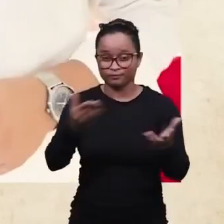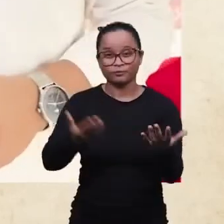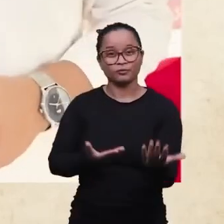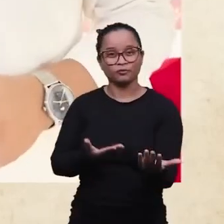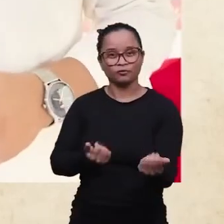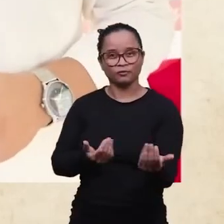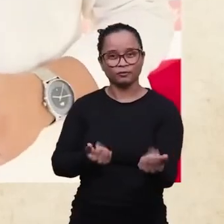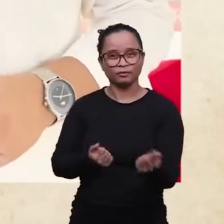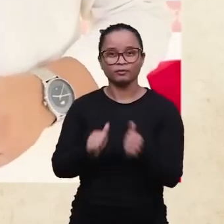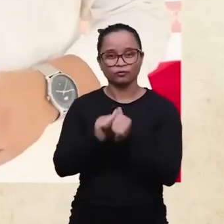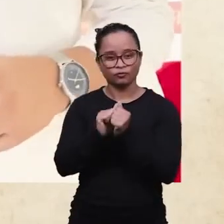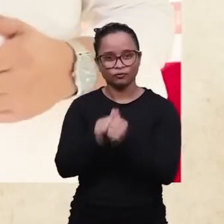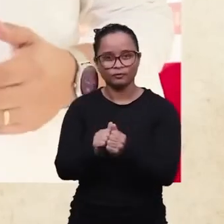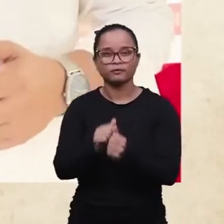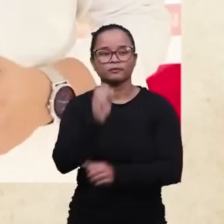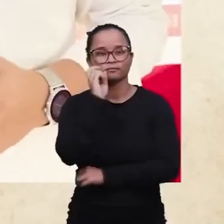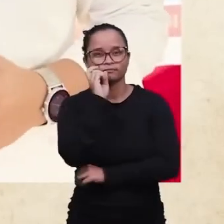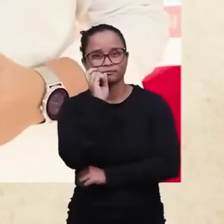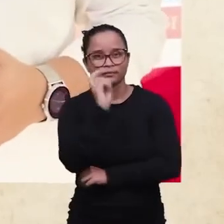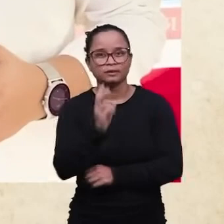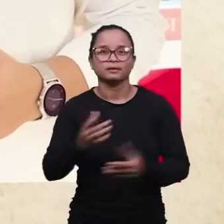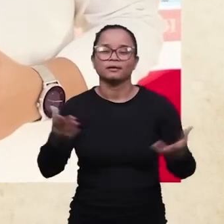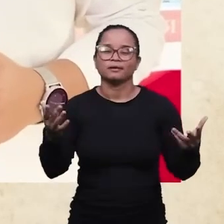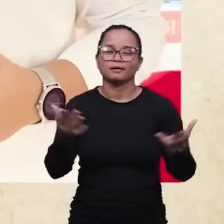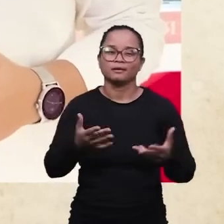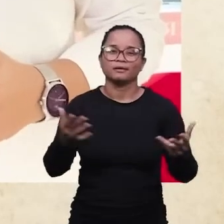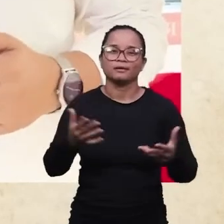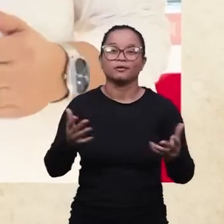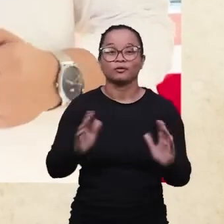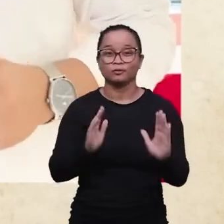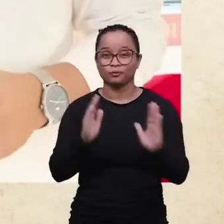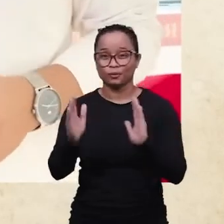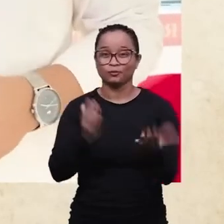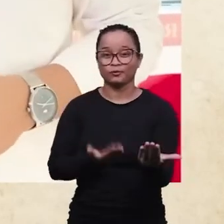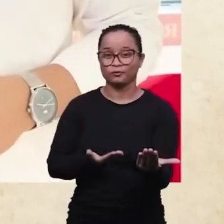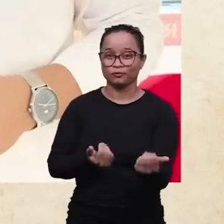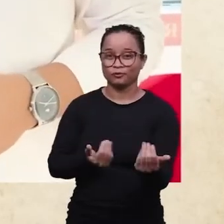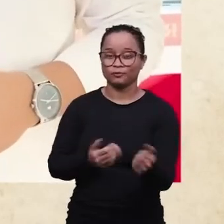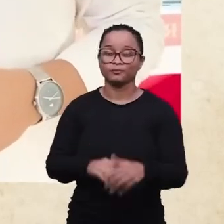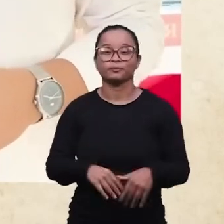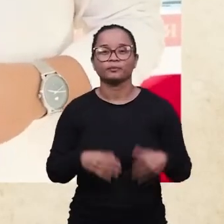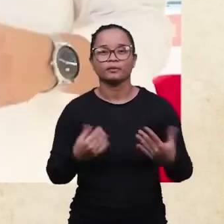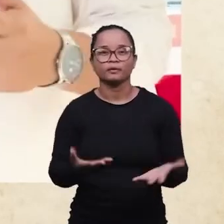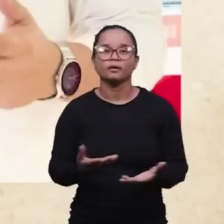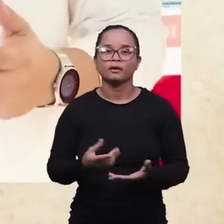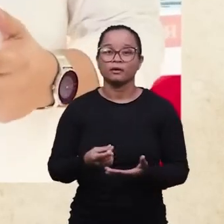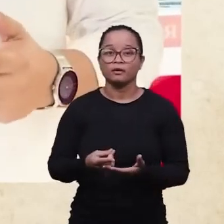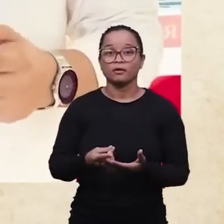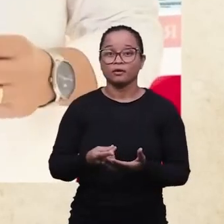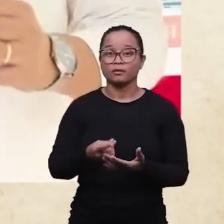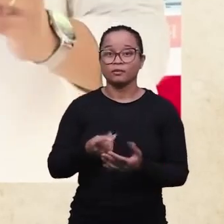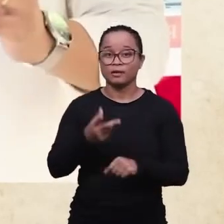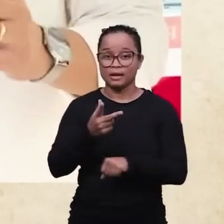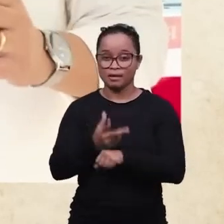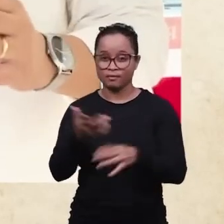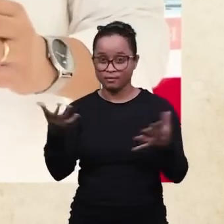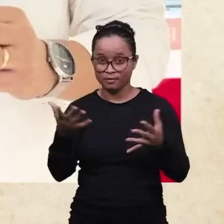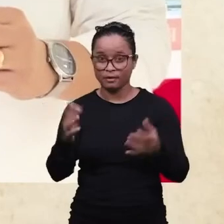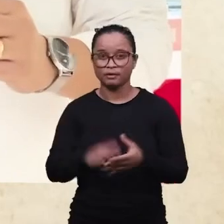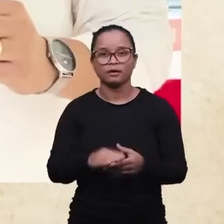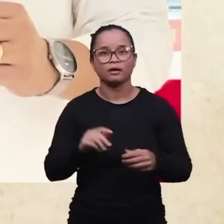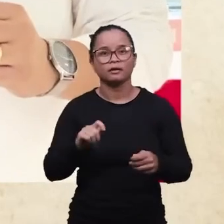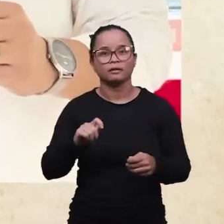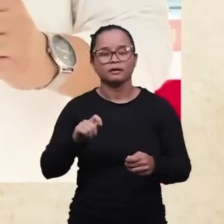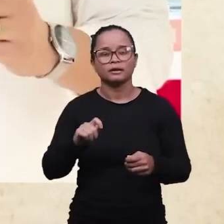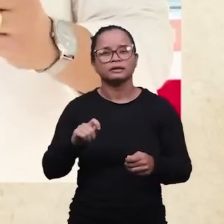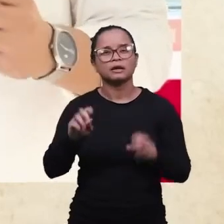Paz do Senhor a todos os jovens que estão acompanhando o programa Os Dias da Minha Mocidade. Pediu para que gravasse uma palavra, e a palavra